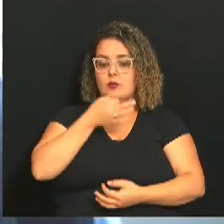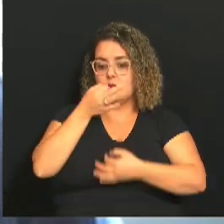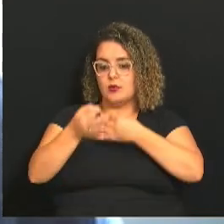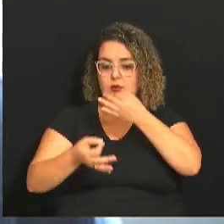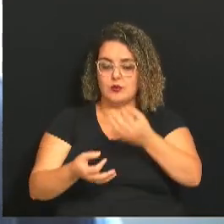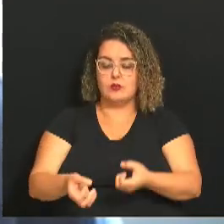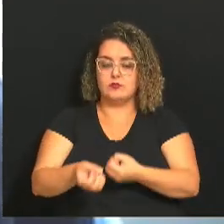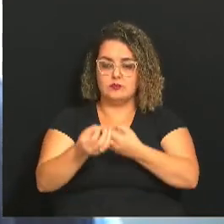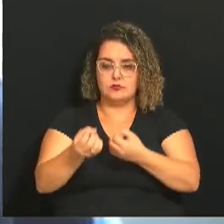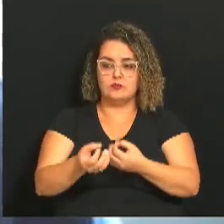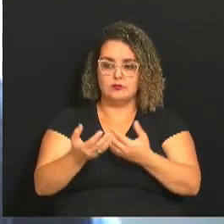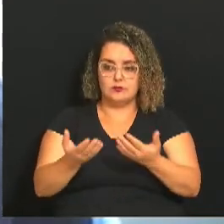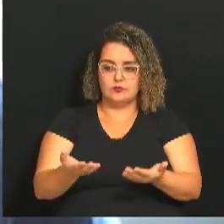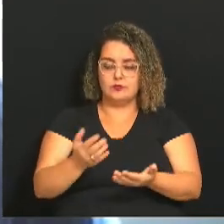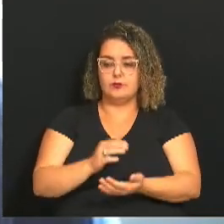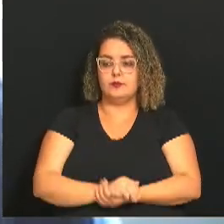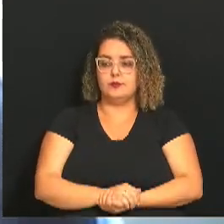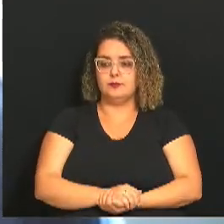informações.